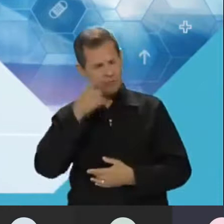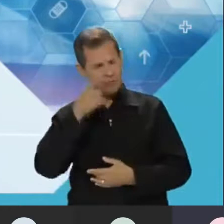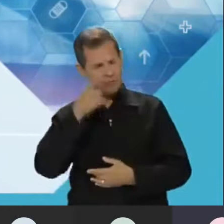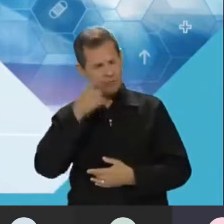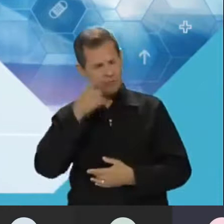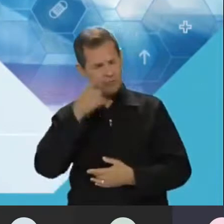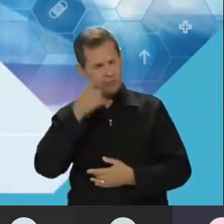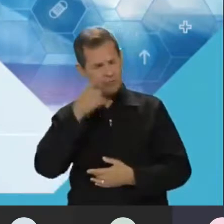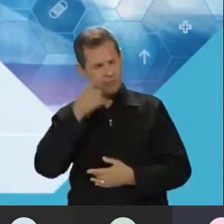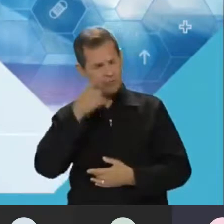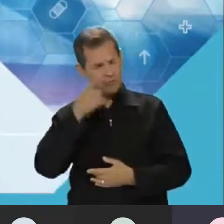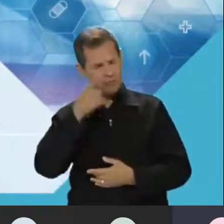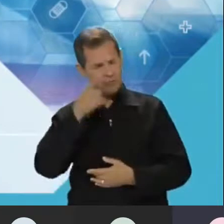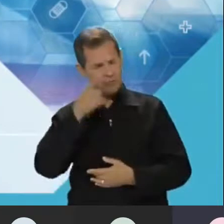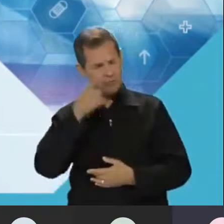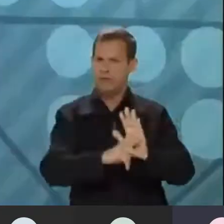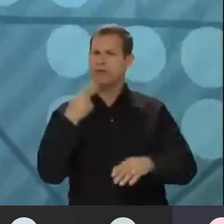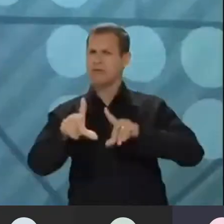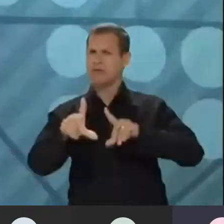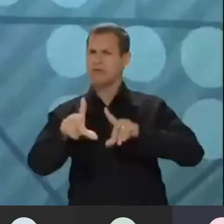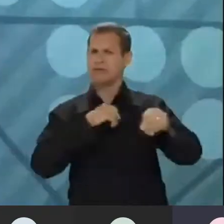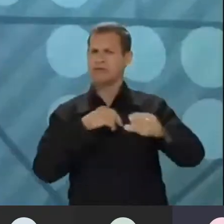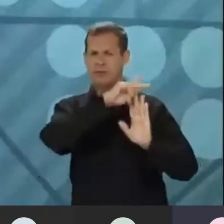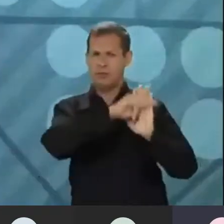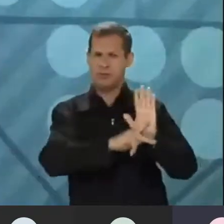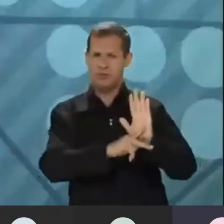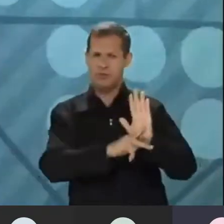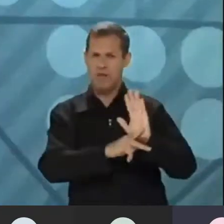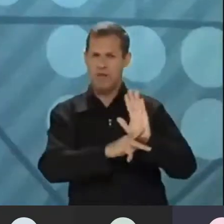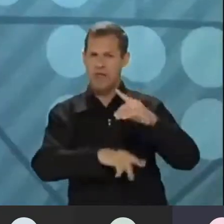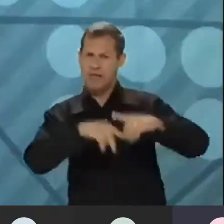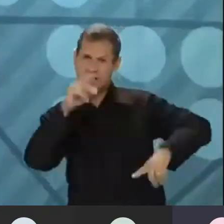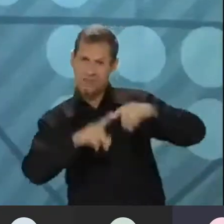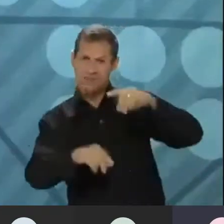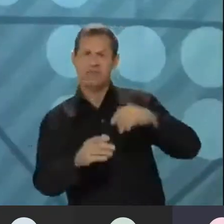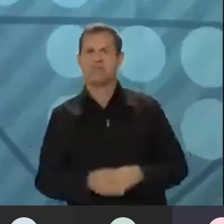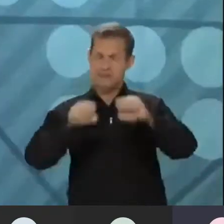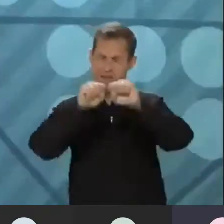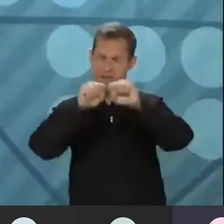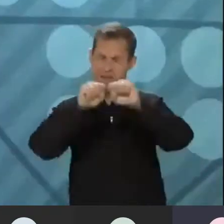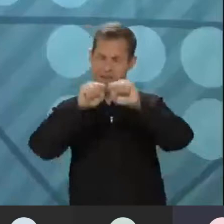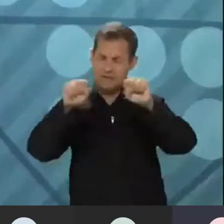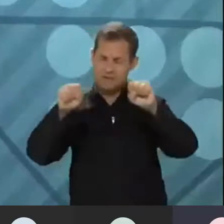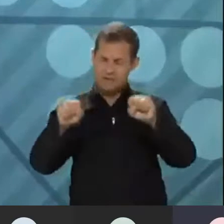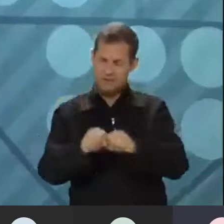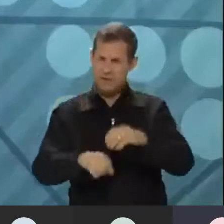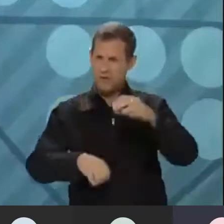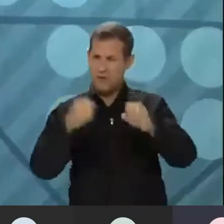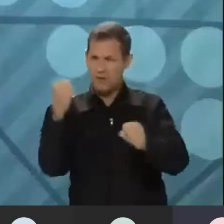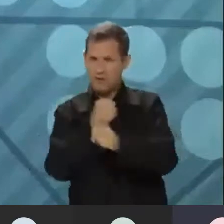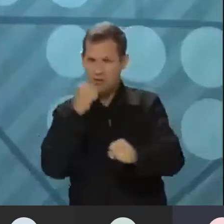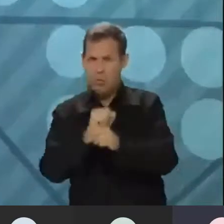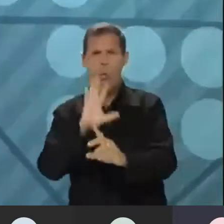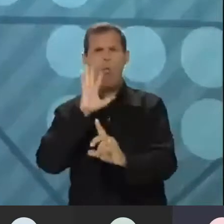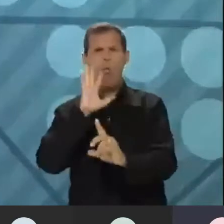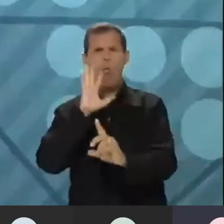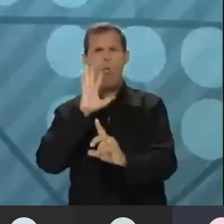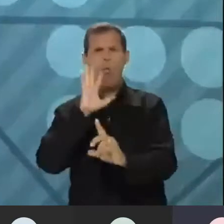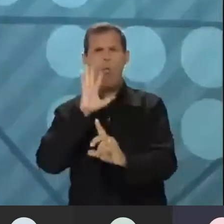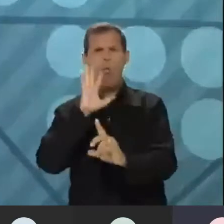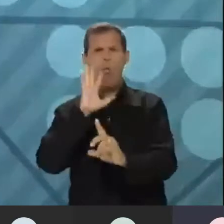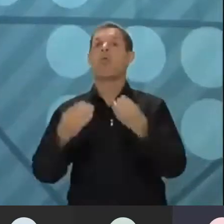nossas escolhas projetuais, que as nossas decisões projetuais de material, de sistema construtivo, vão interferir diretamente nessa